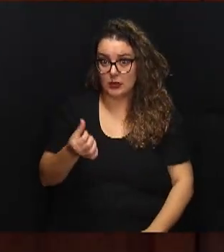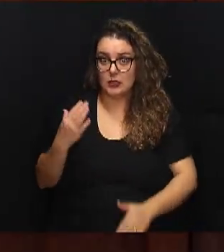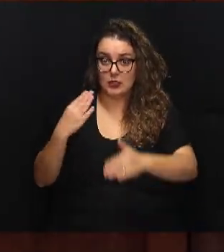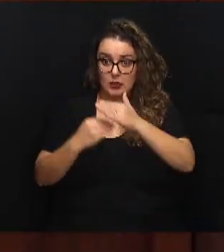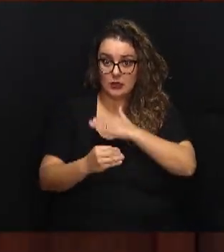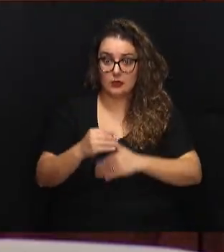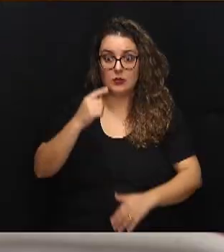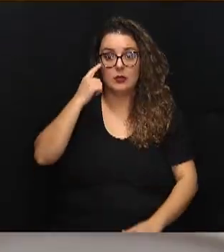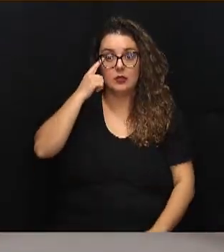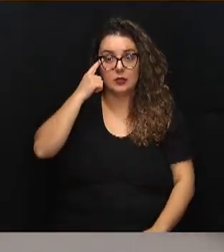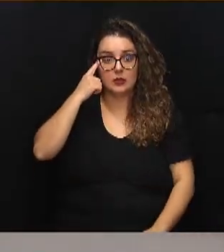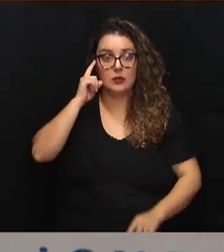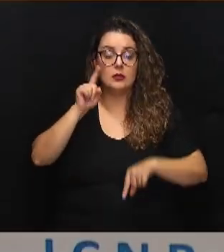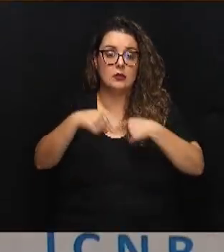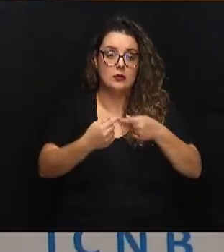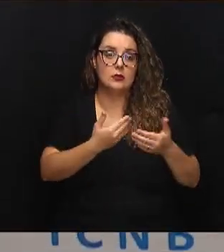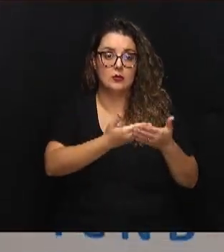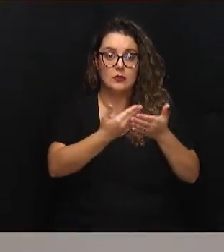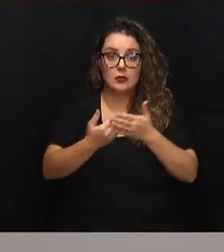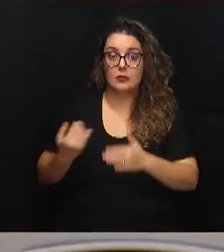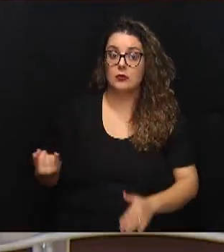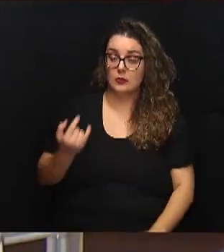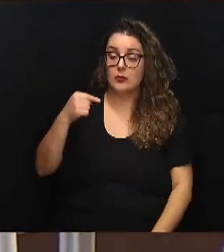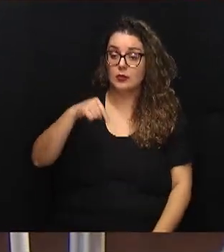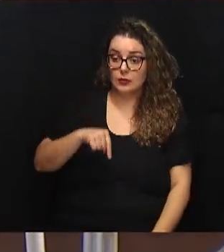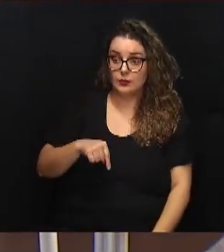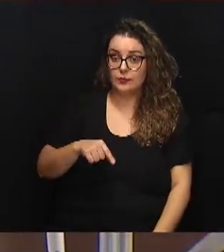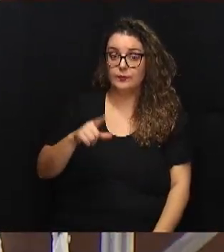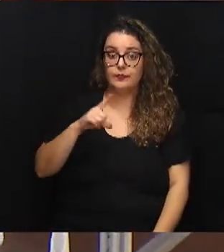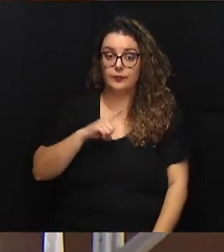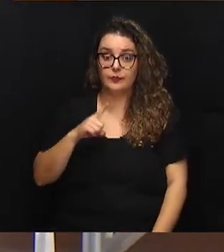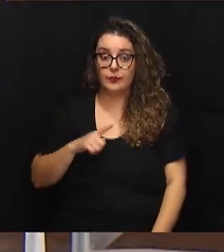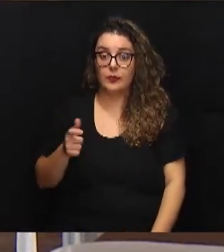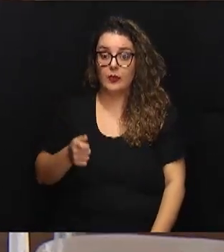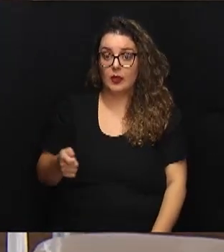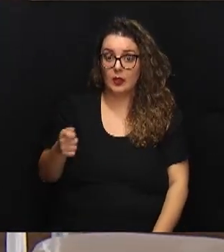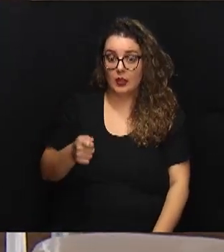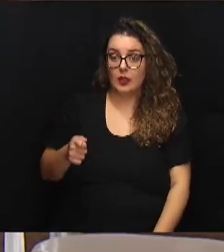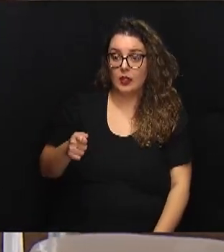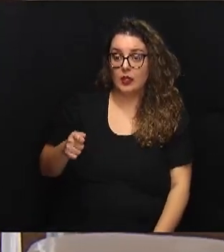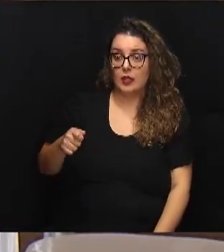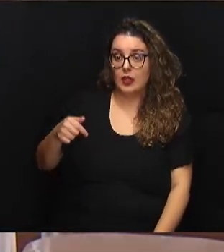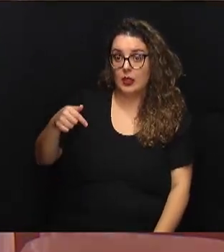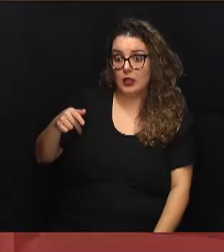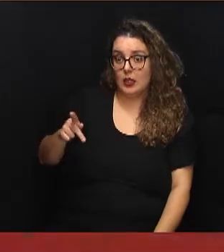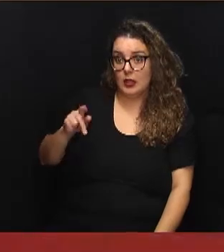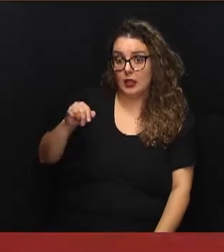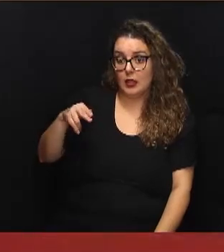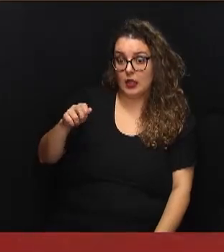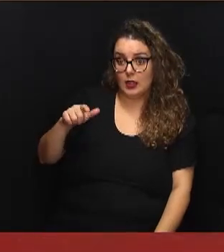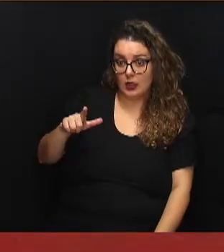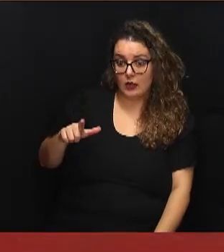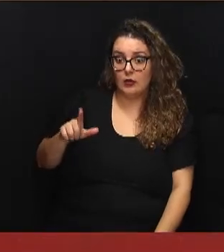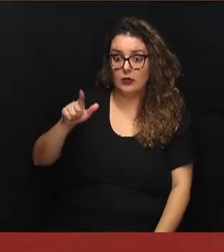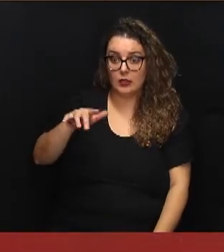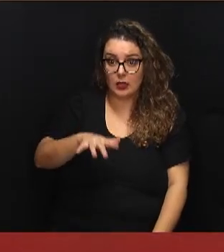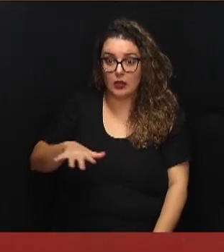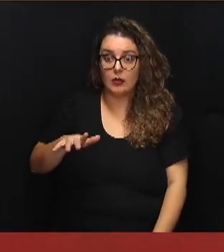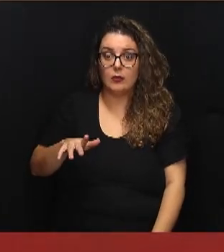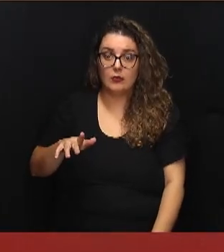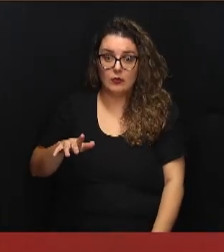Existem outros institutos também importantes aqui, né? Existe a Associação Okinawa, que é uma província do Japão no Jardim